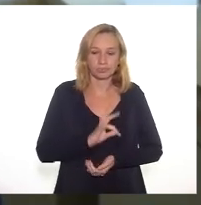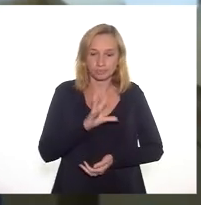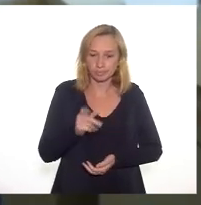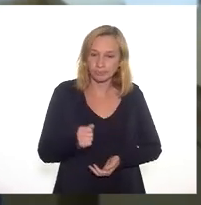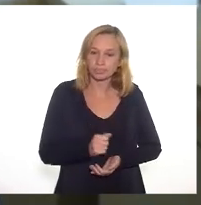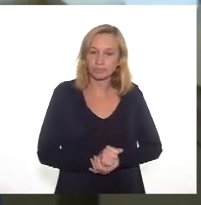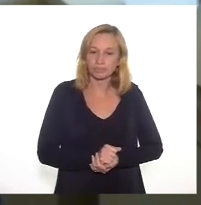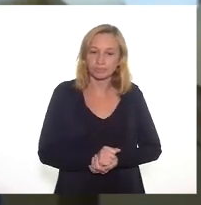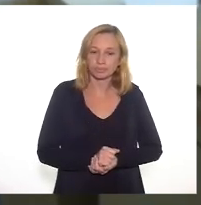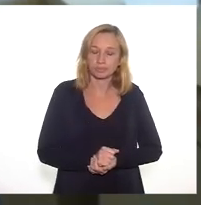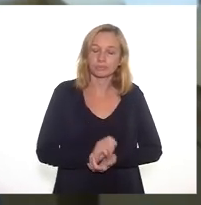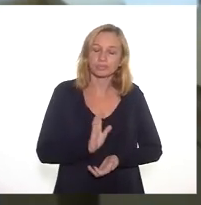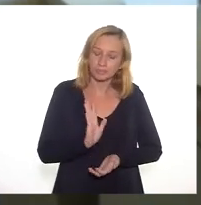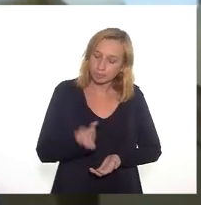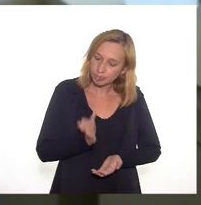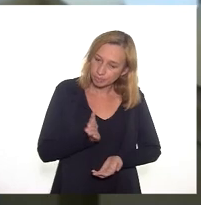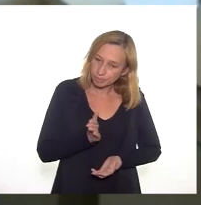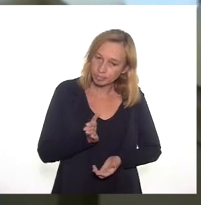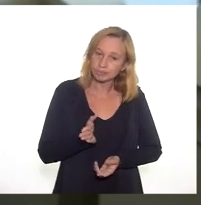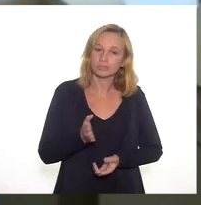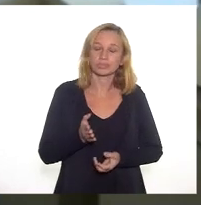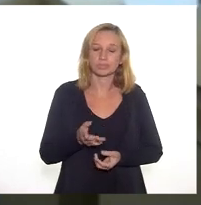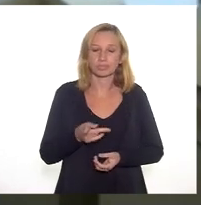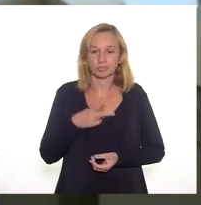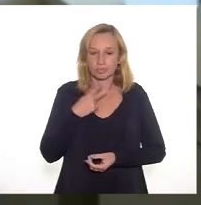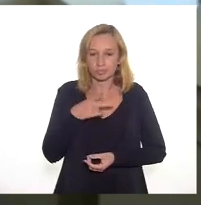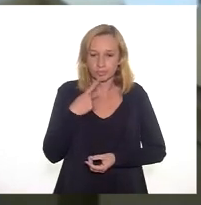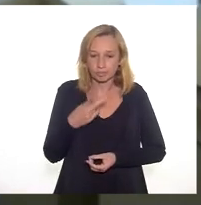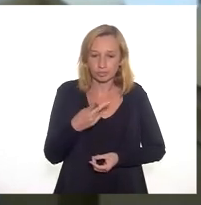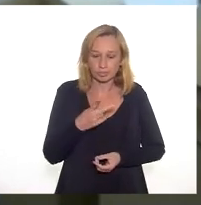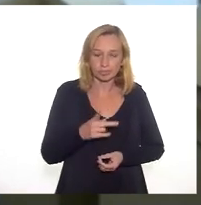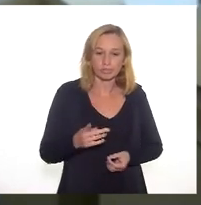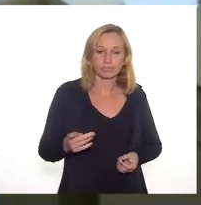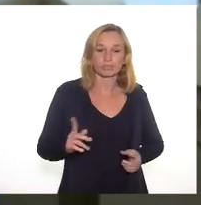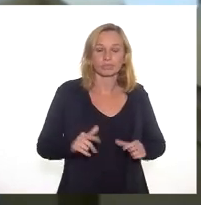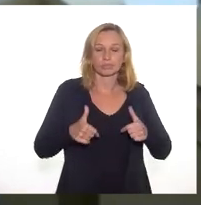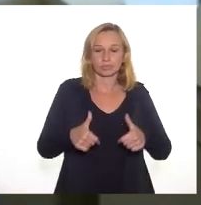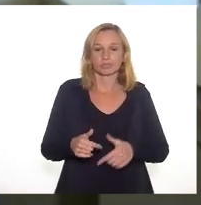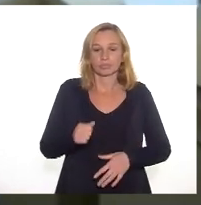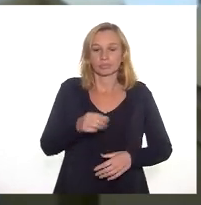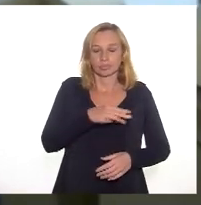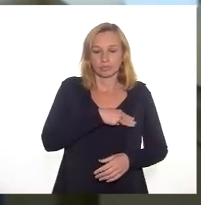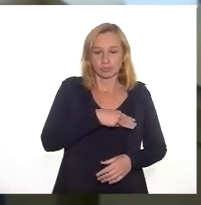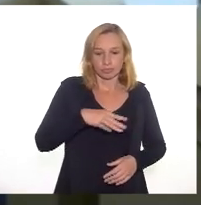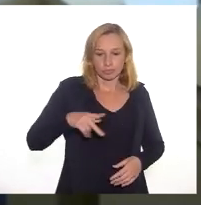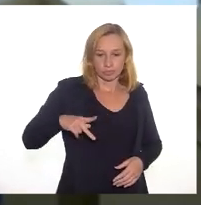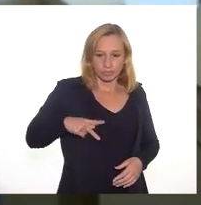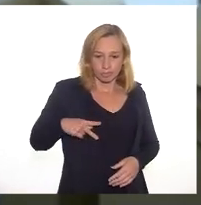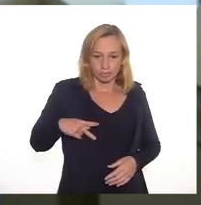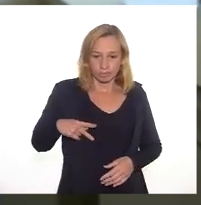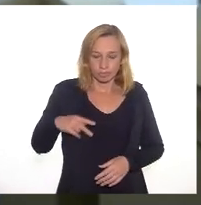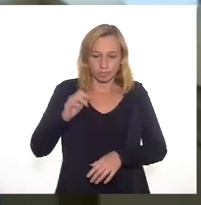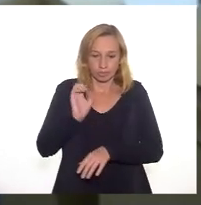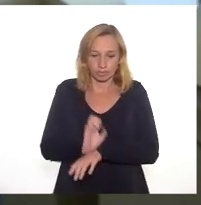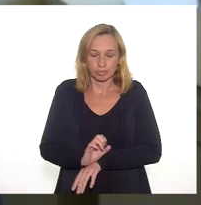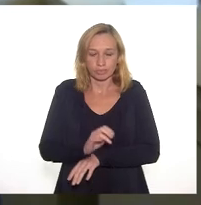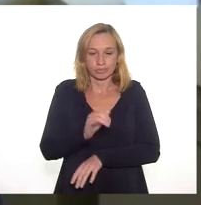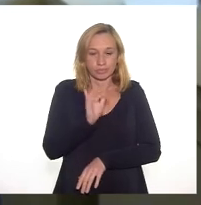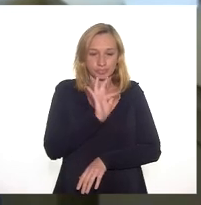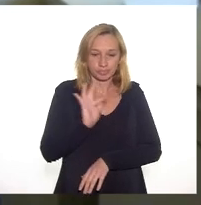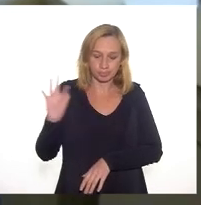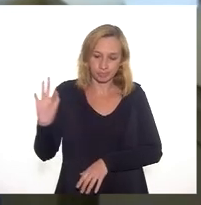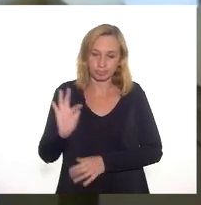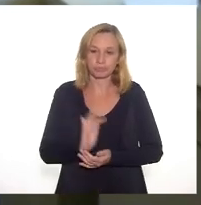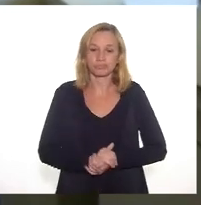que a gente já tinha notícia por ações do Ministério Público Estadual e Federal e daquilo que